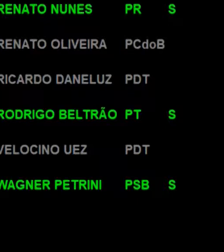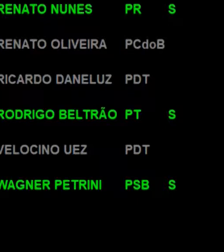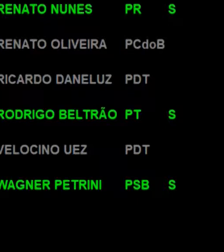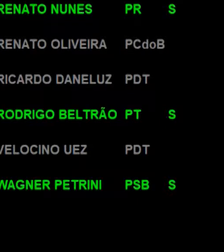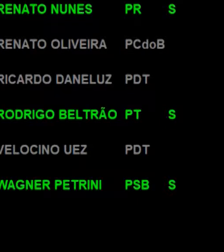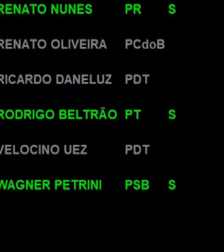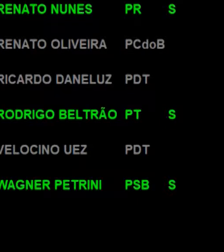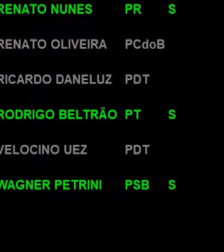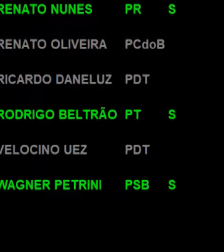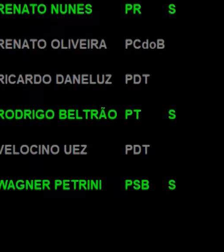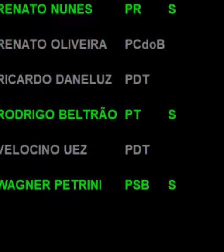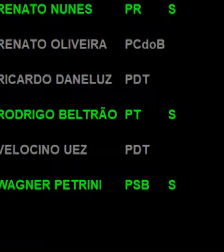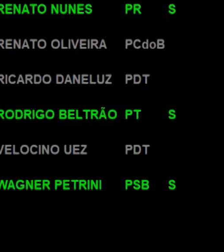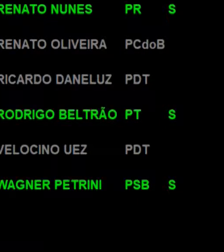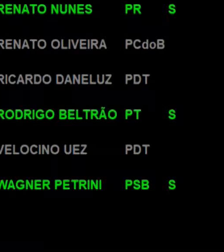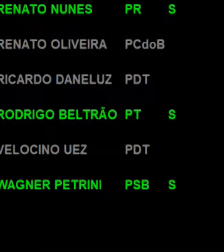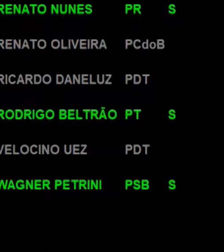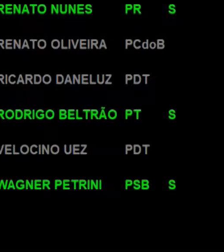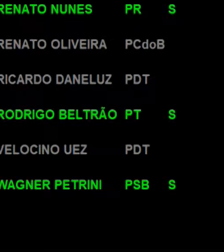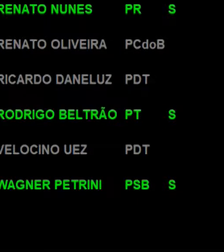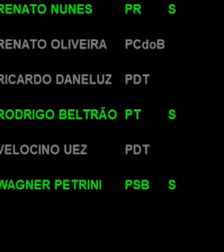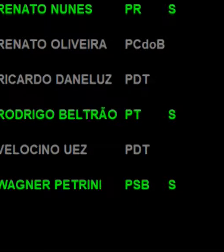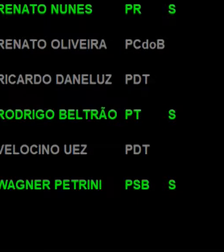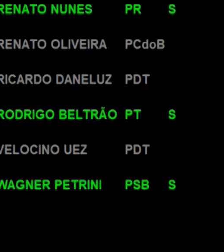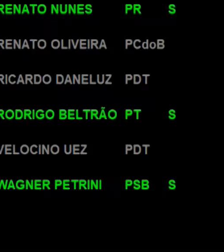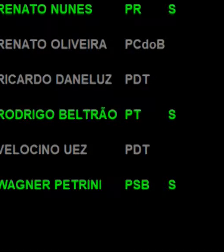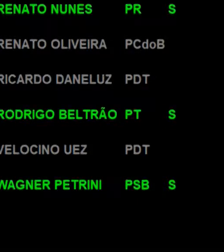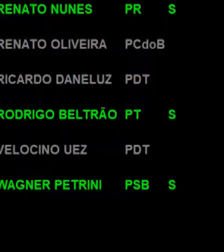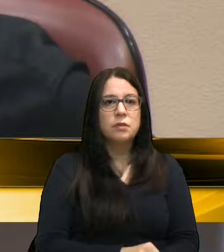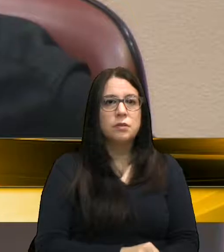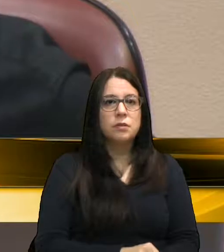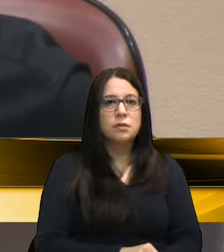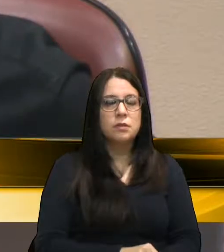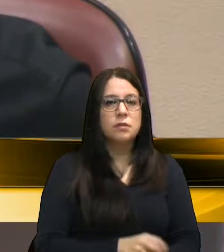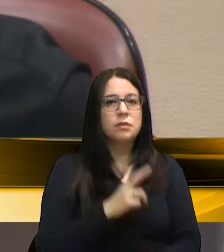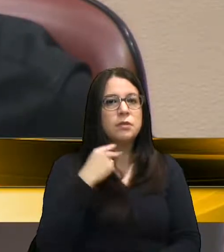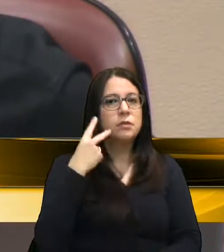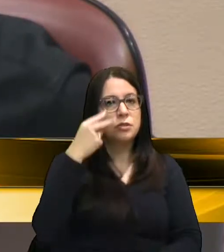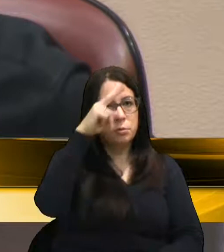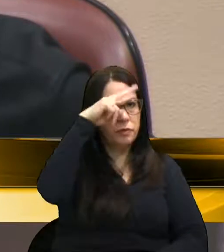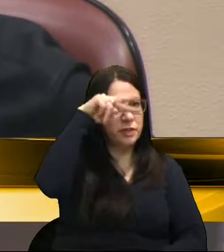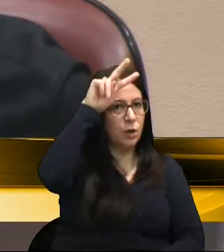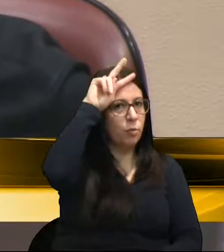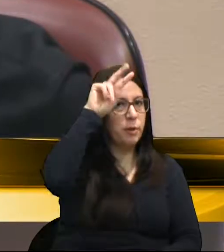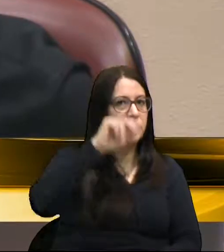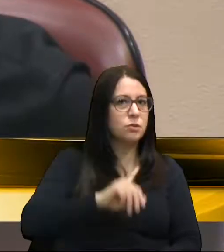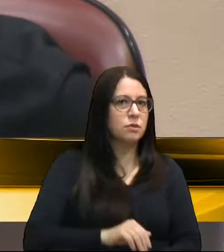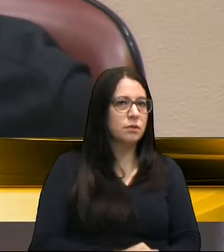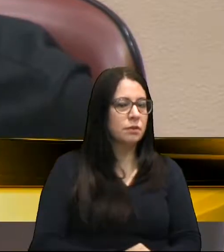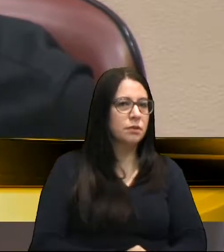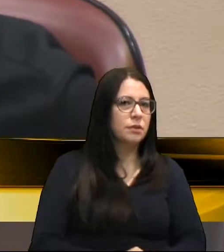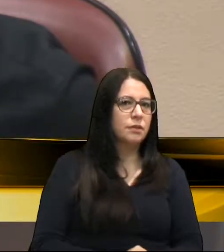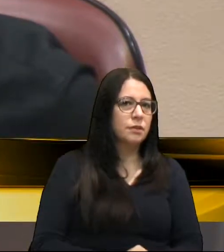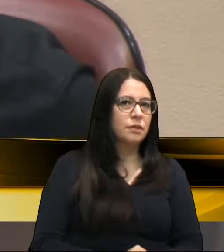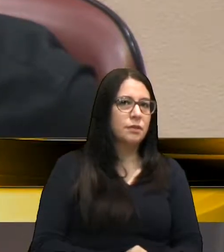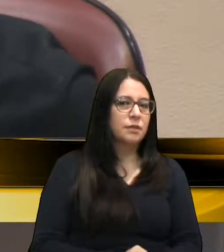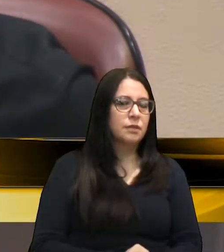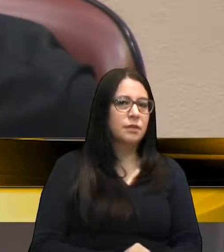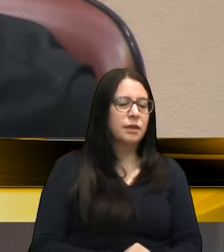É encerrado o registro dos votos. O vereador Edson da Rosa vota favorável. O vereador Alindo Bandeira favorável.